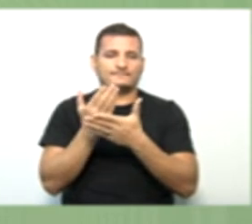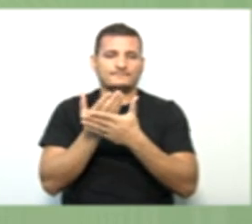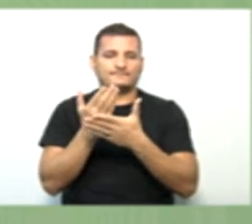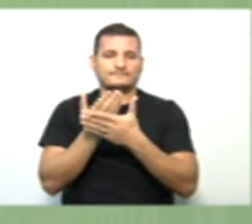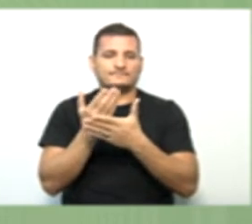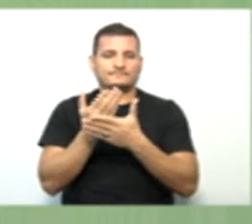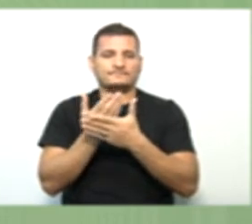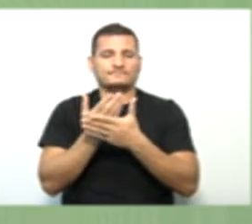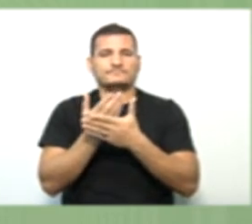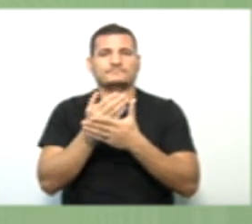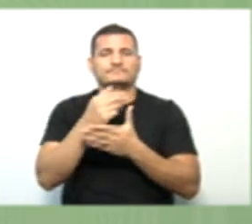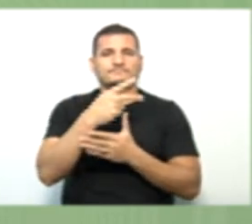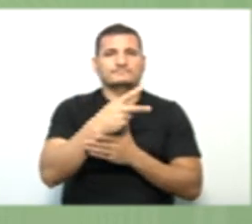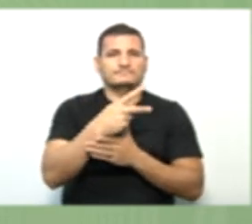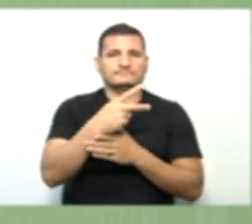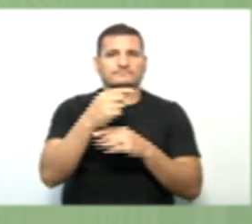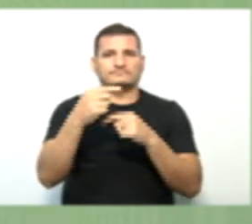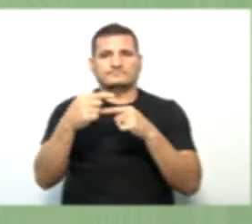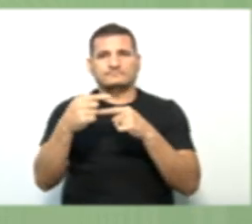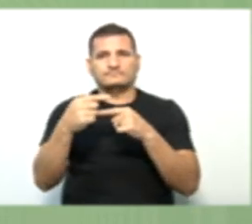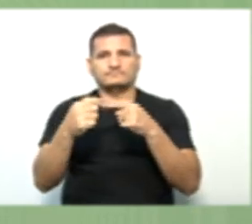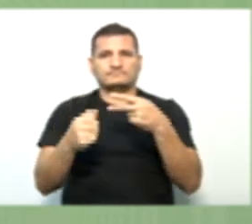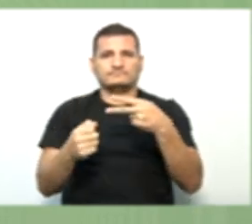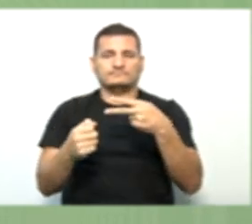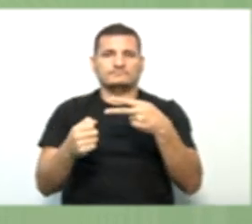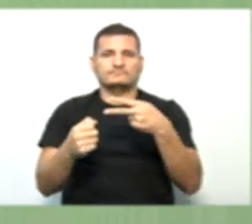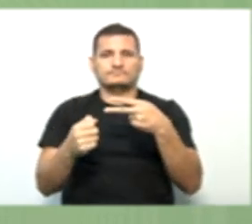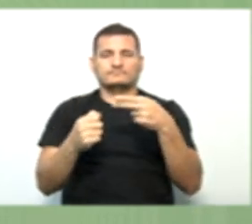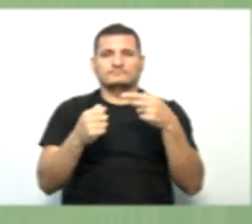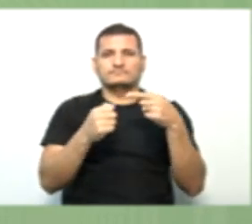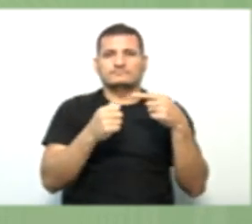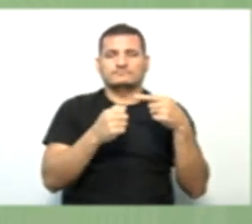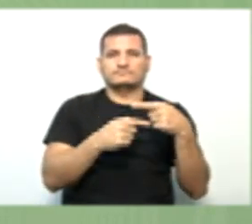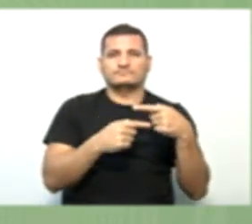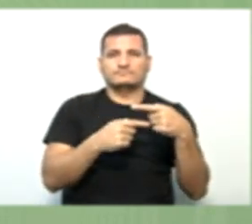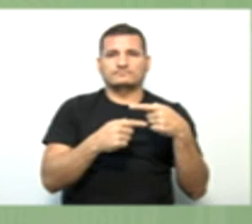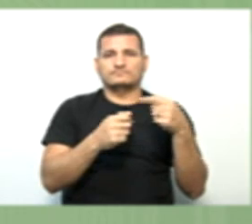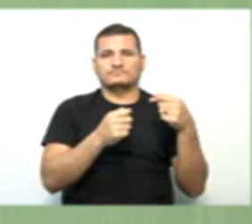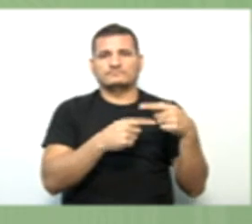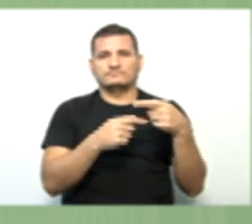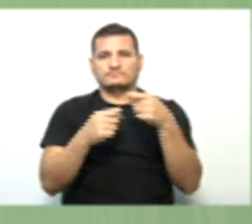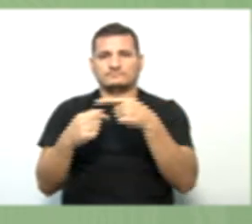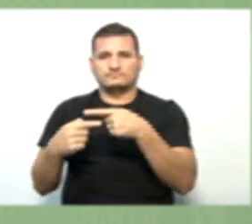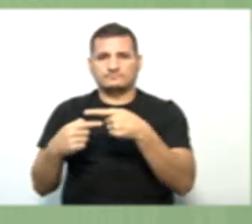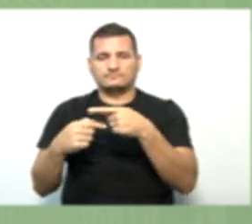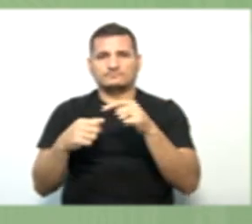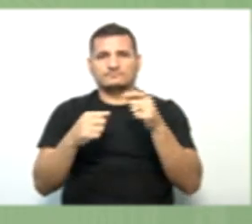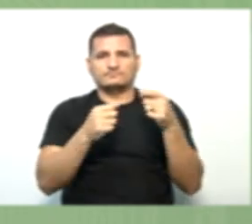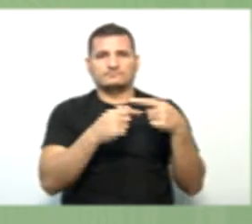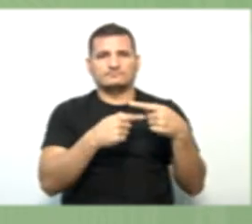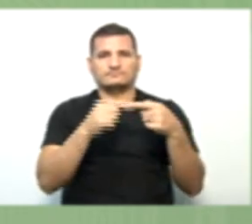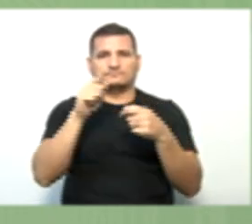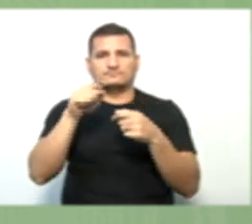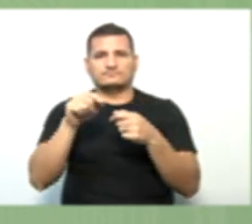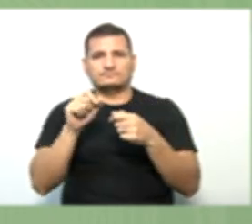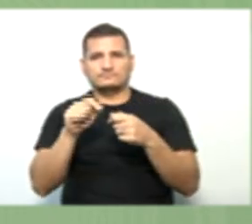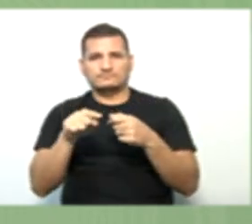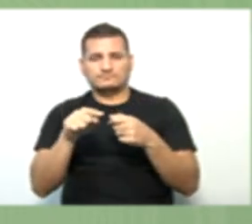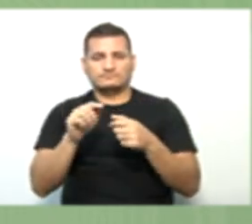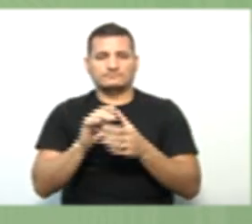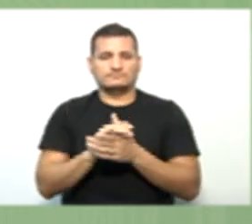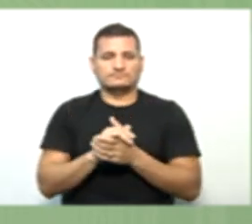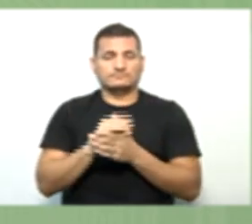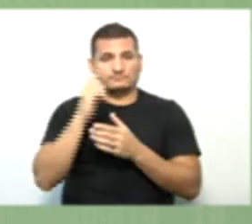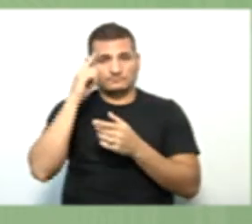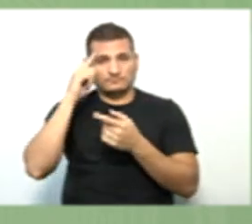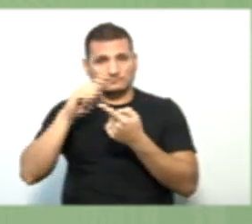o menor igual, o maior igual, o igual igual e o diferente. Nós estudamos as expressões lógicas, que é